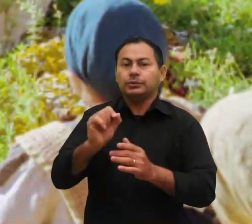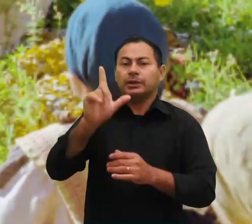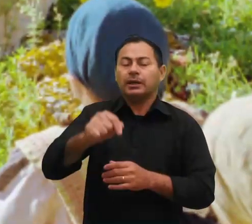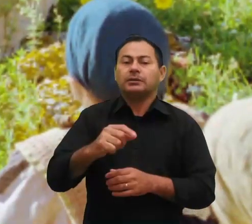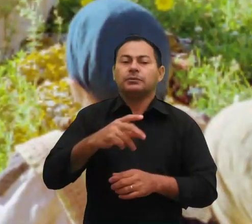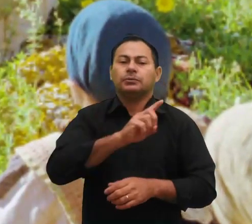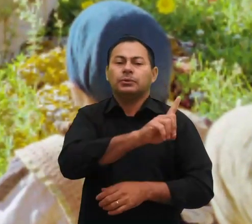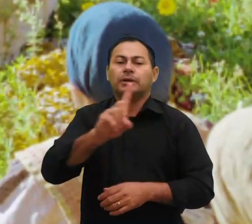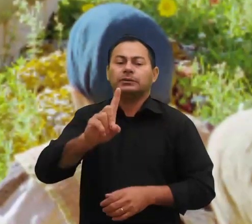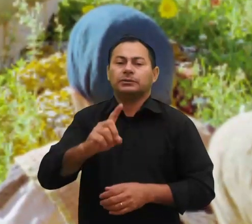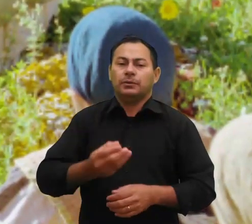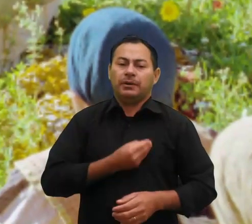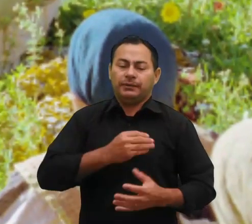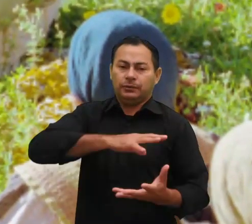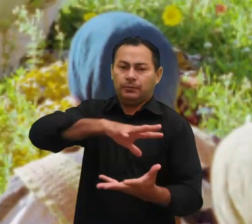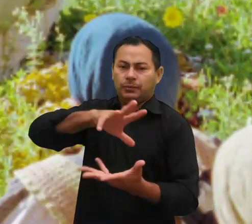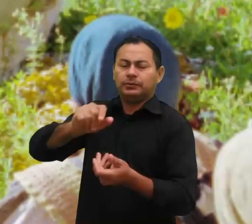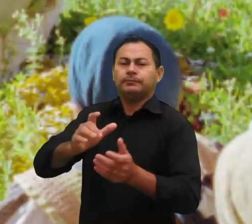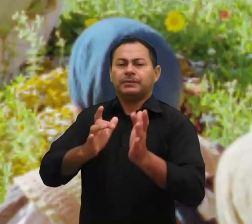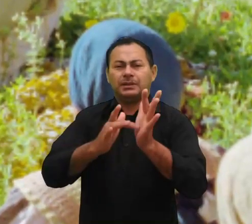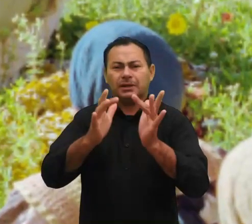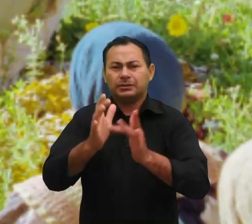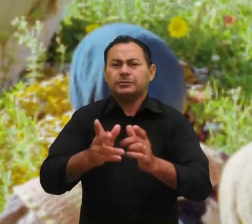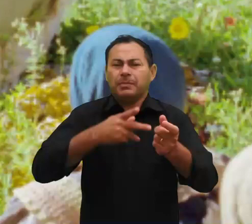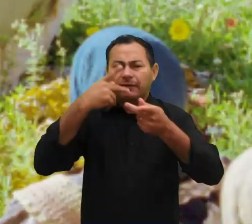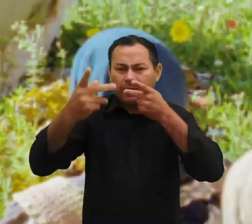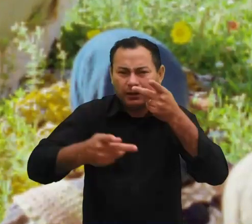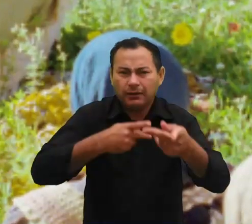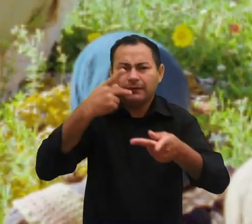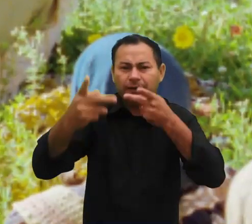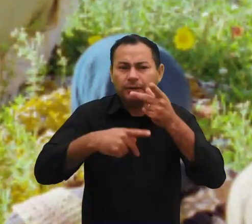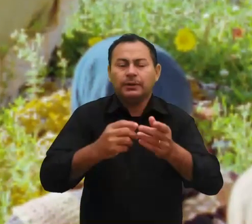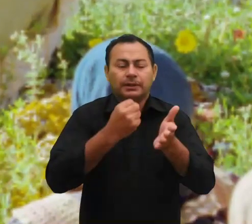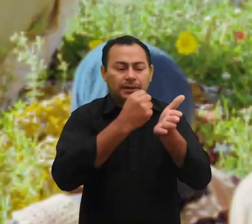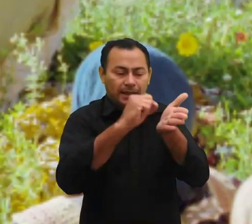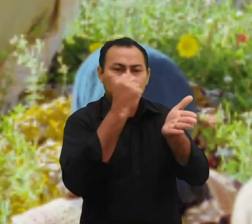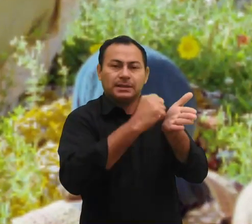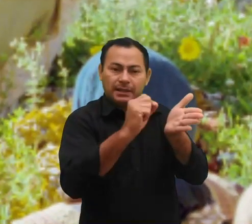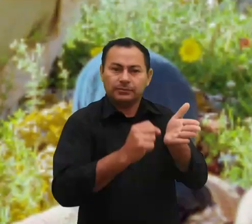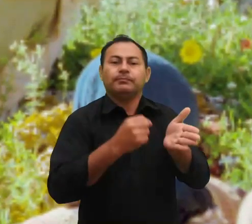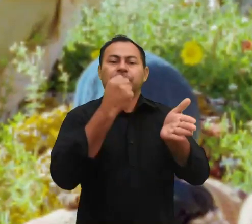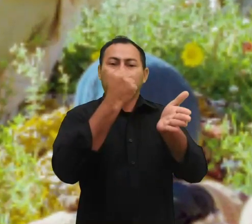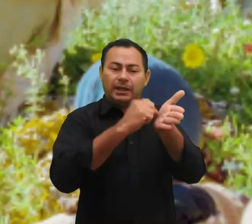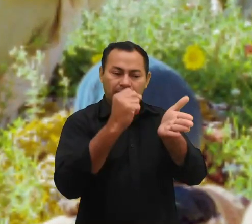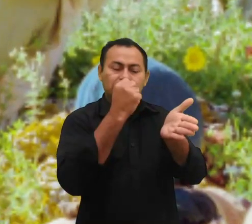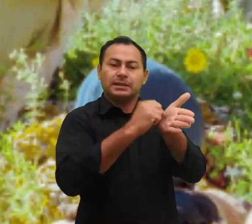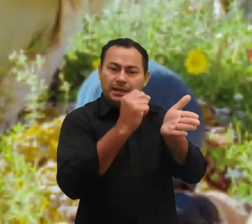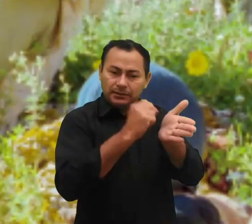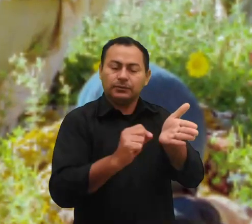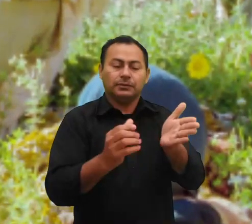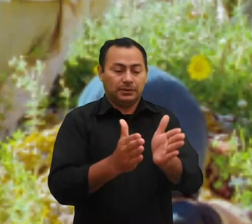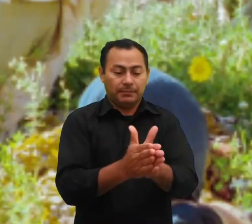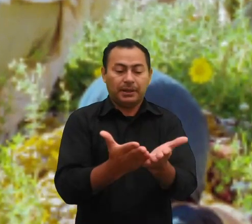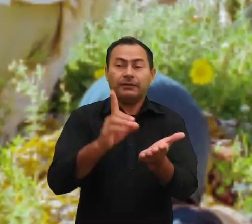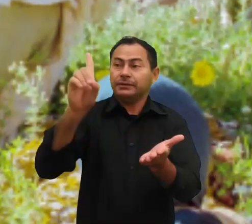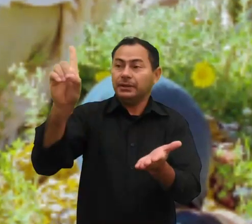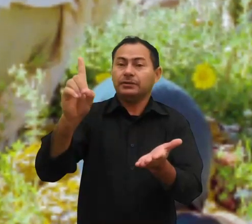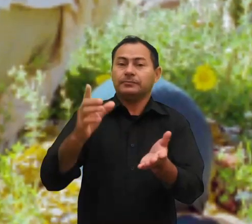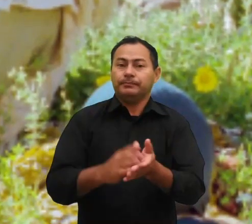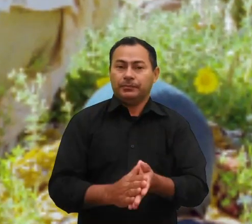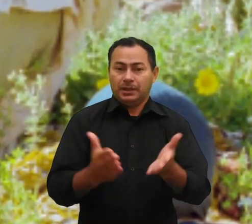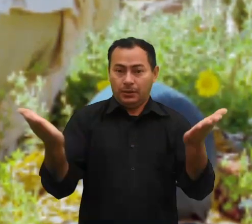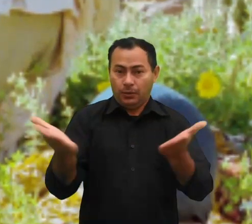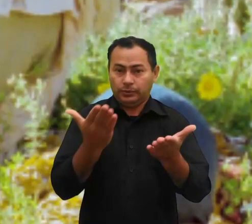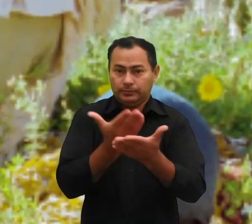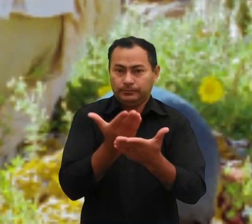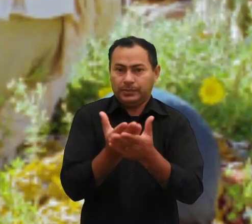Durante todo o seu ministério, Jesus falou diversas vezes: está escrito, está escrito, está escrito.